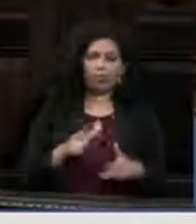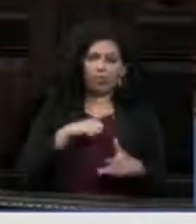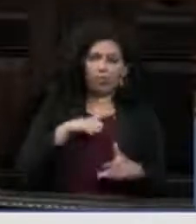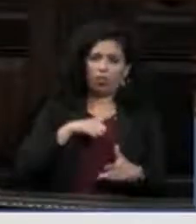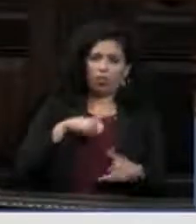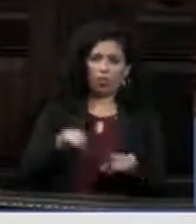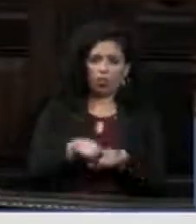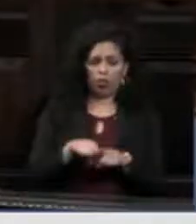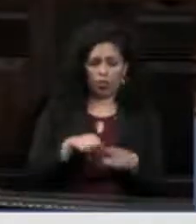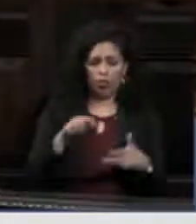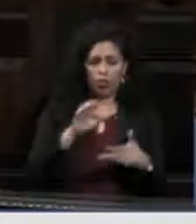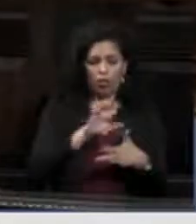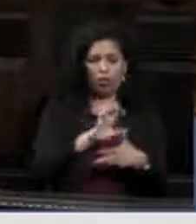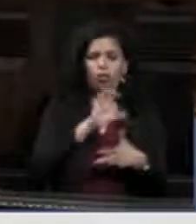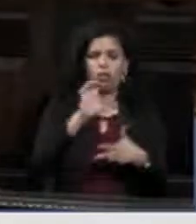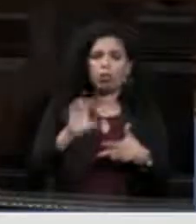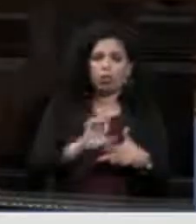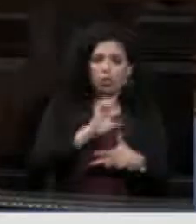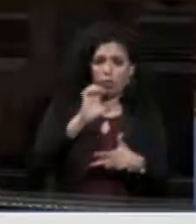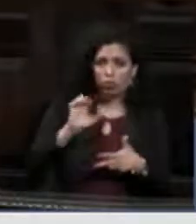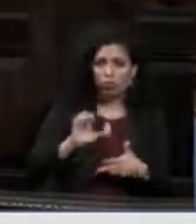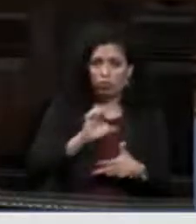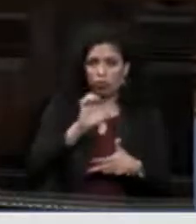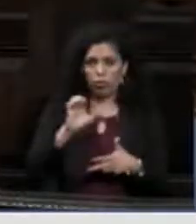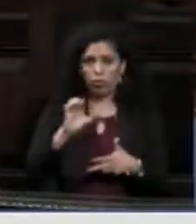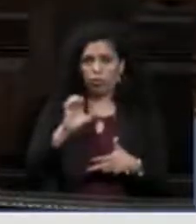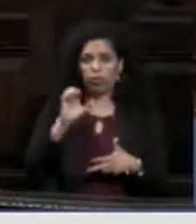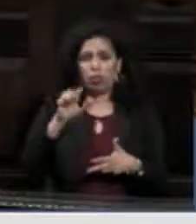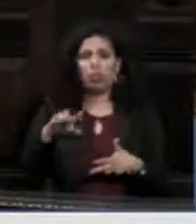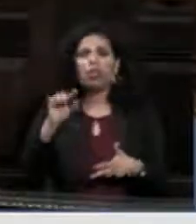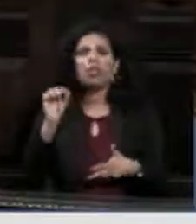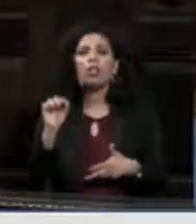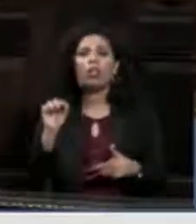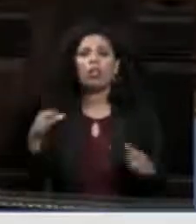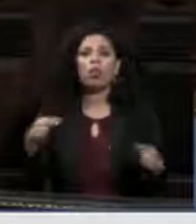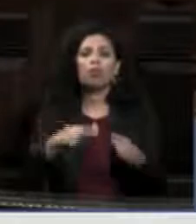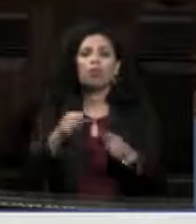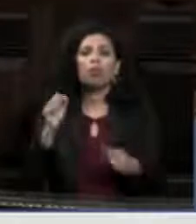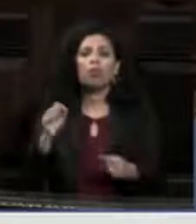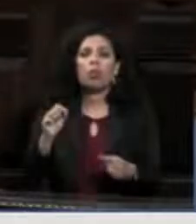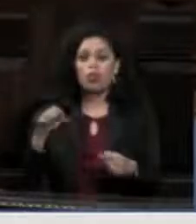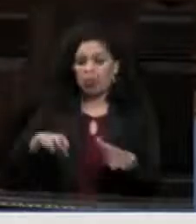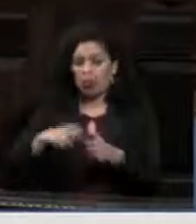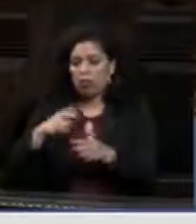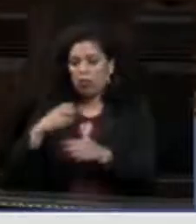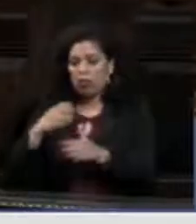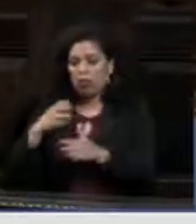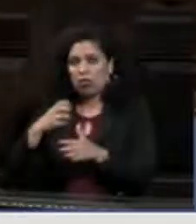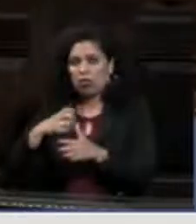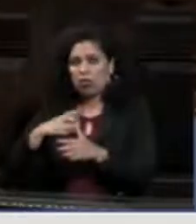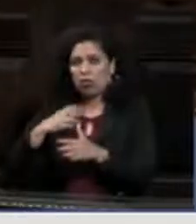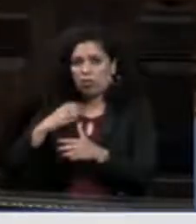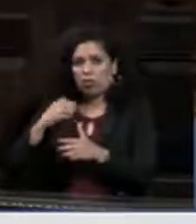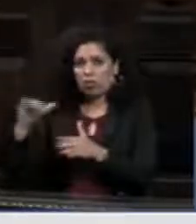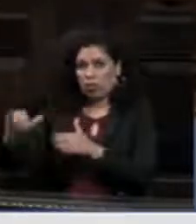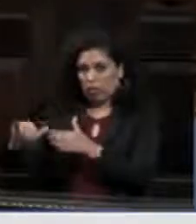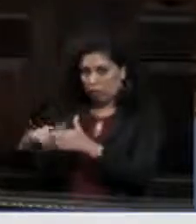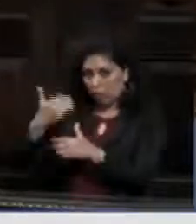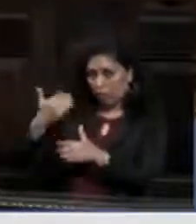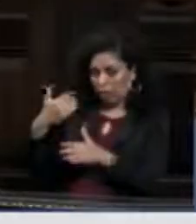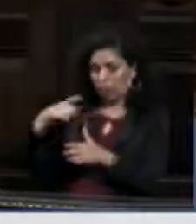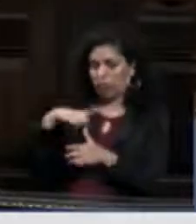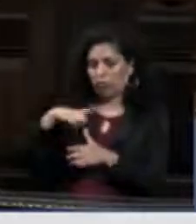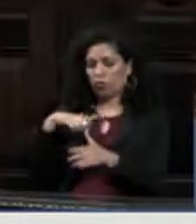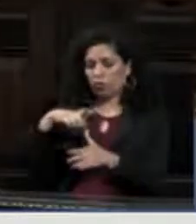o chefe do Poder Executivo é o governador e o conjunto de secretários cumpre um papel que pode ser assemelhado aos dos membros